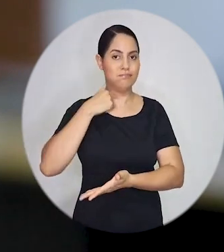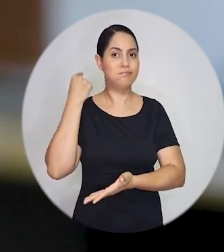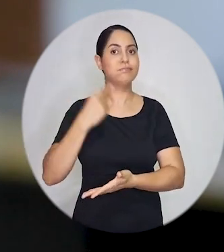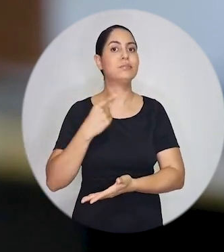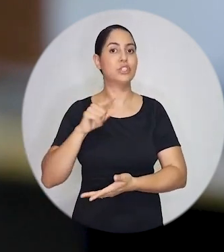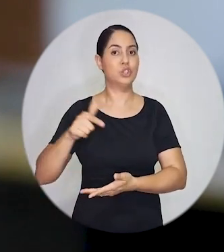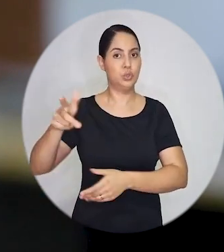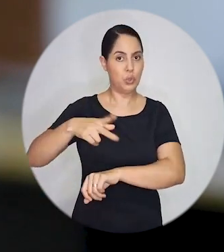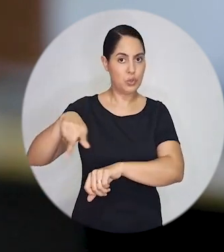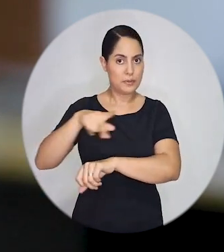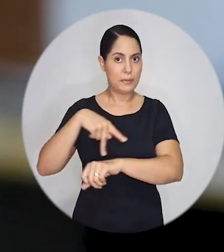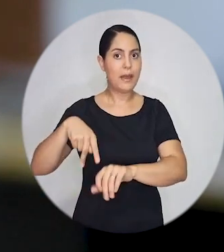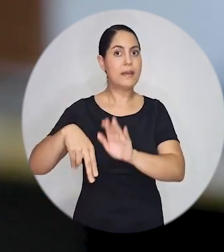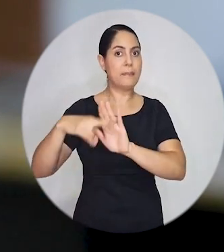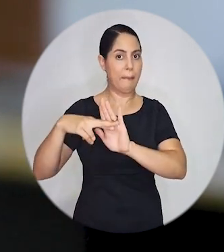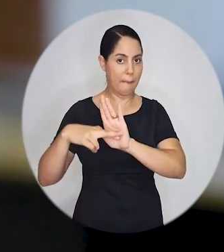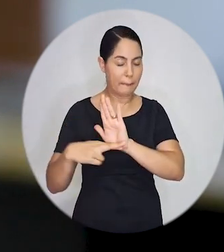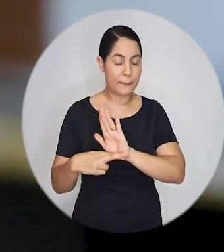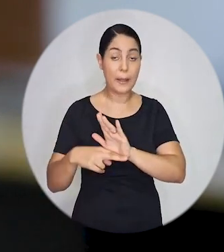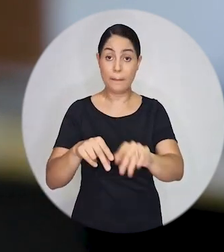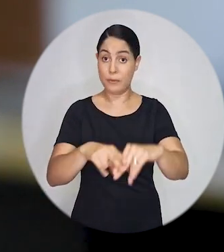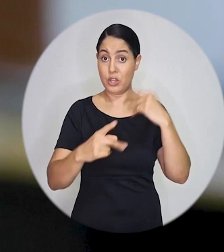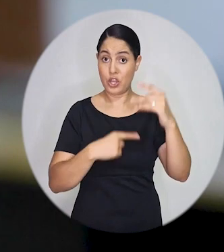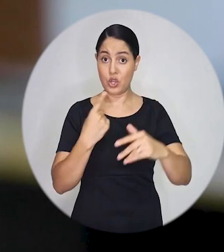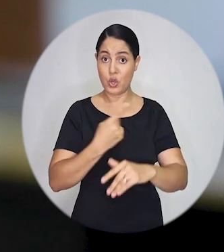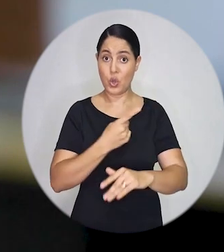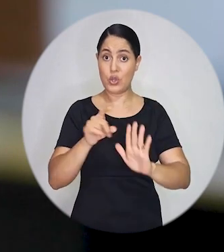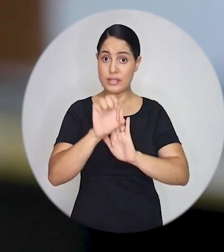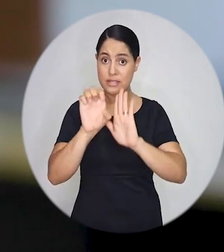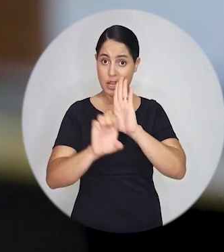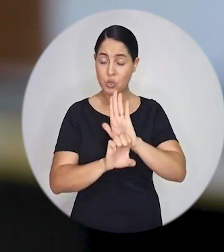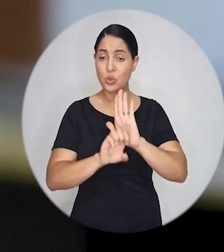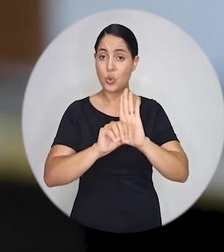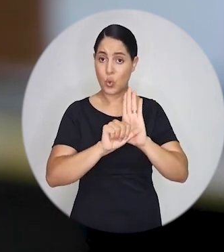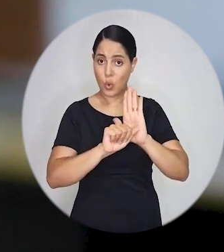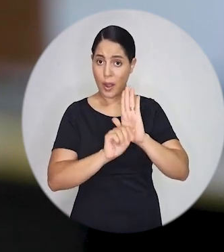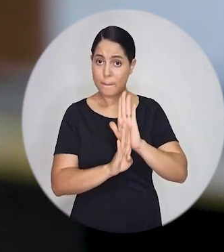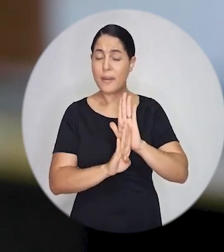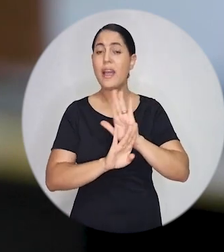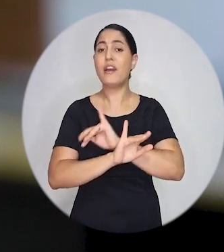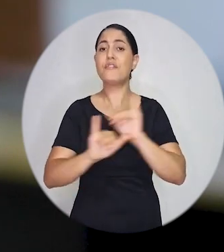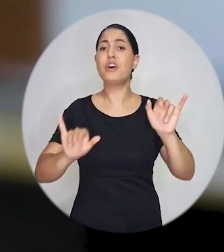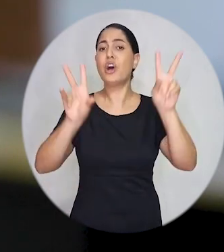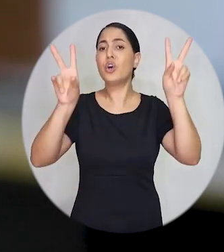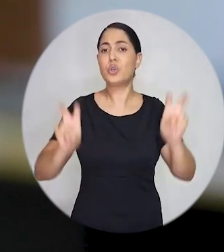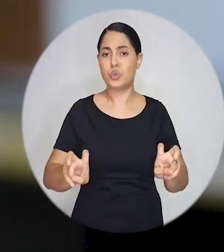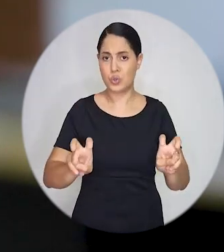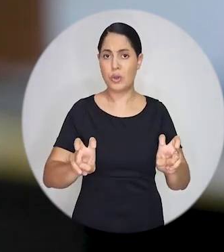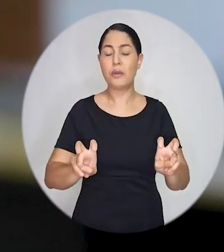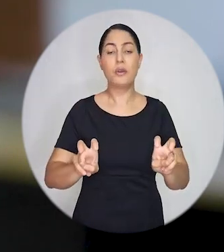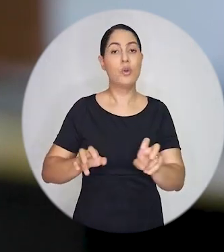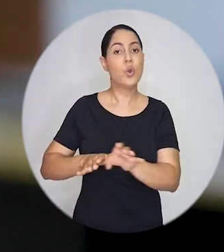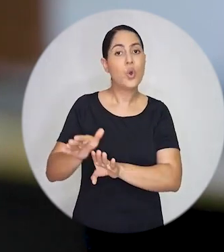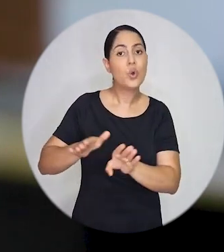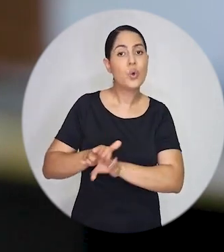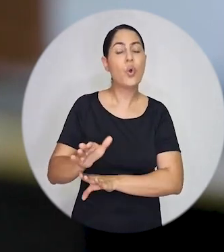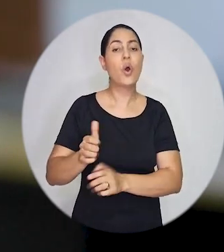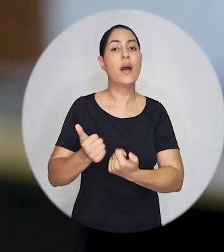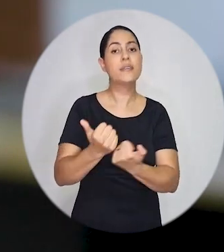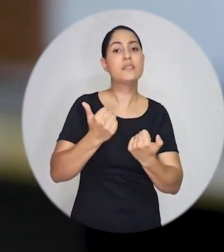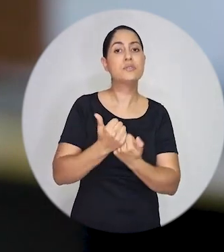de escritórios de advocacia estrangeiros. De acordo com o Estatuto da Advocacia, as atividades de